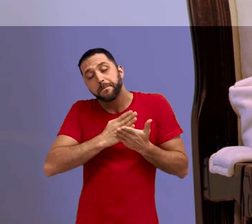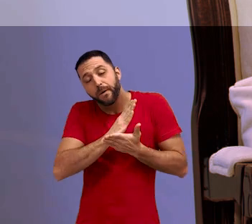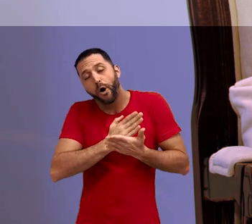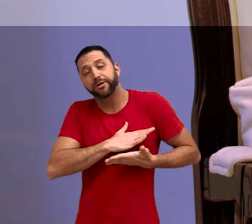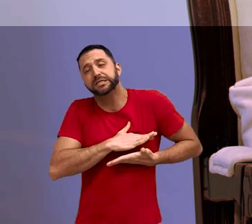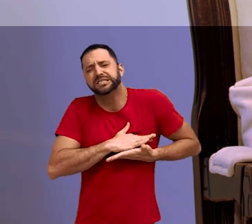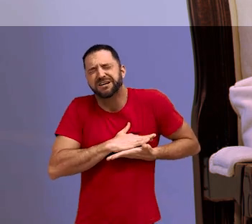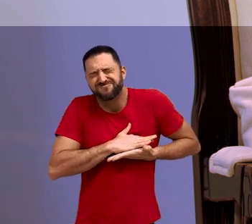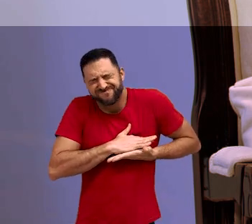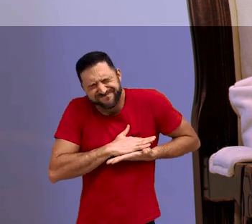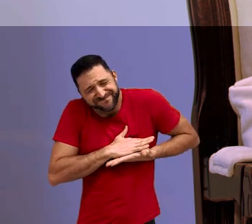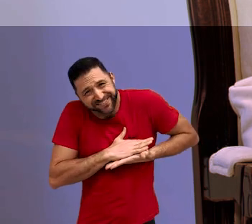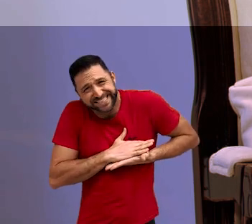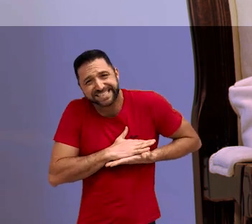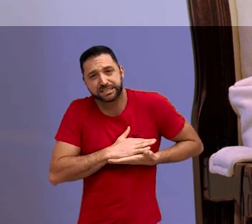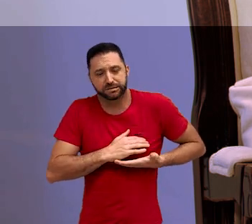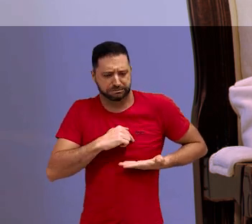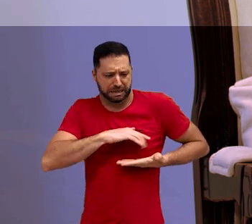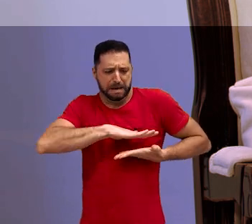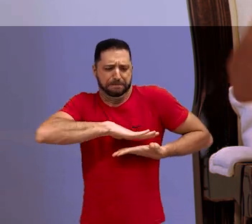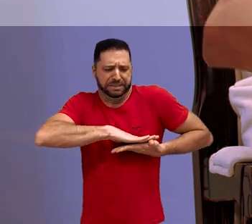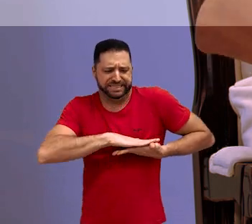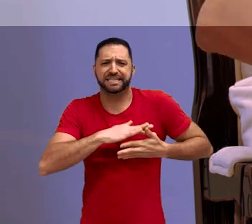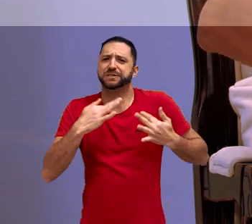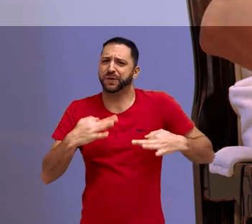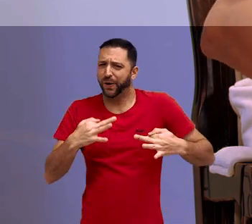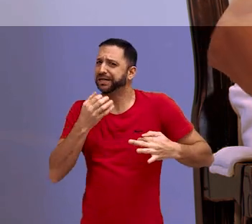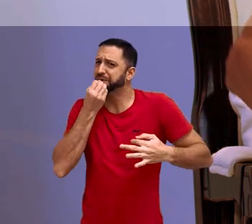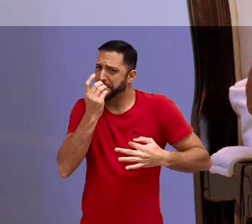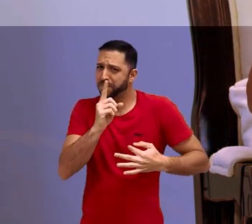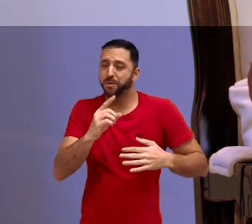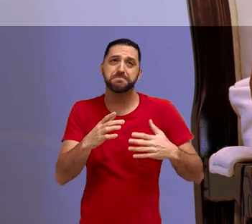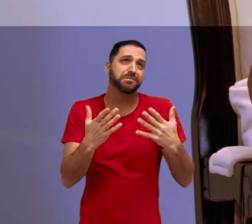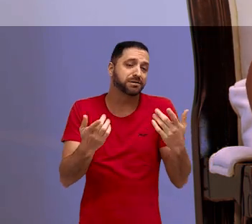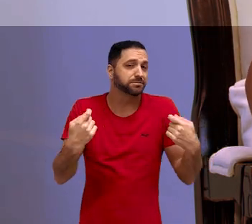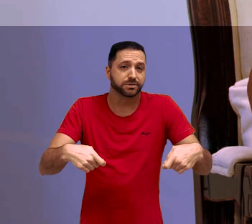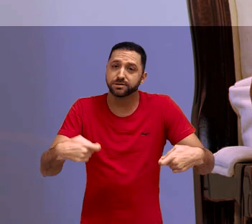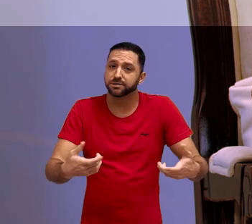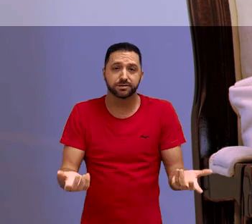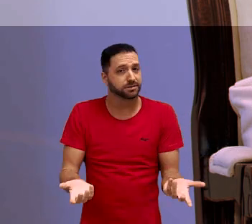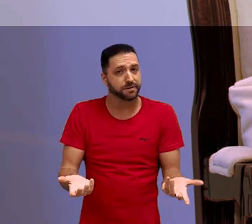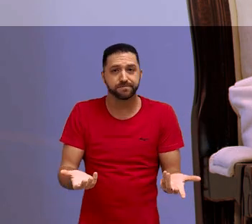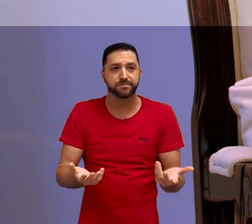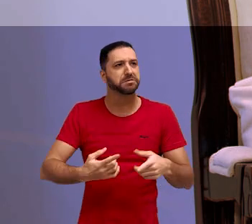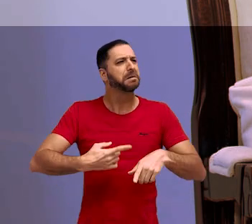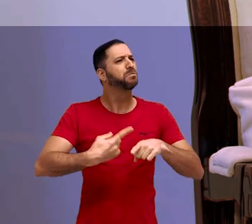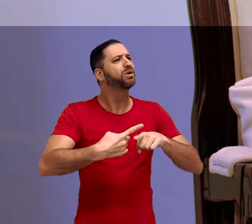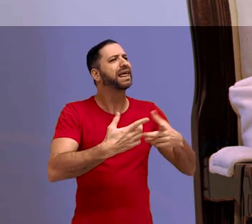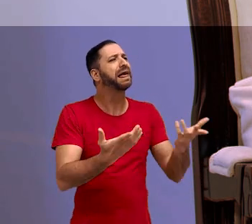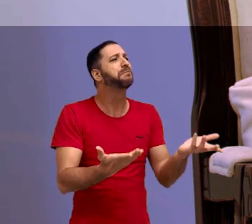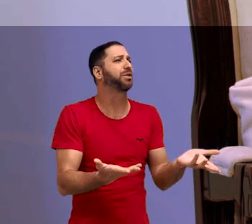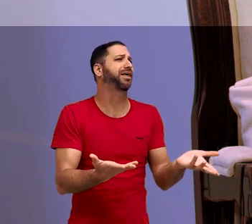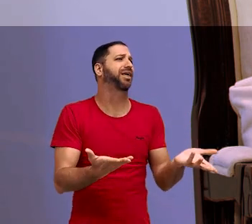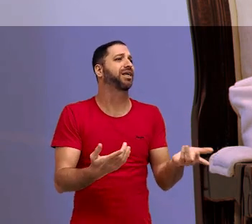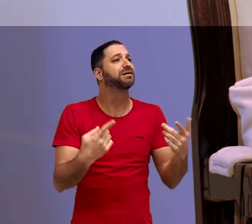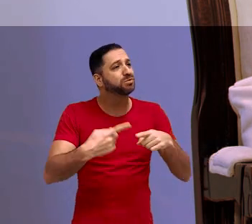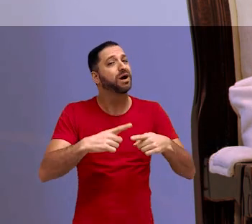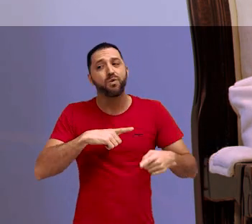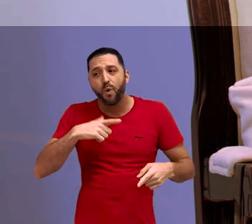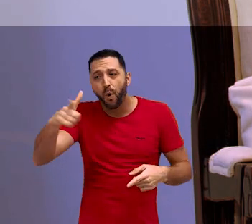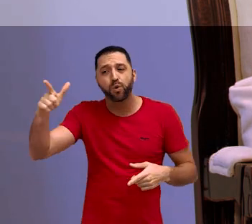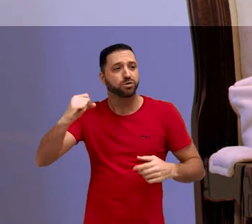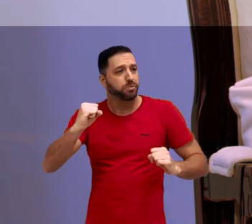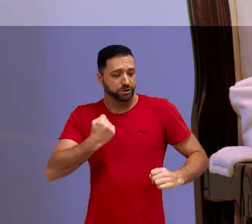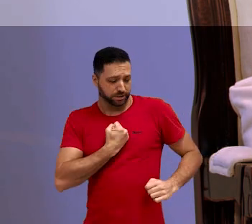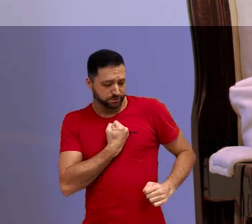método desconfortável, dependendo da tolerância. Apertar a mama não é uma coisa legal, mas é uma coisa que tem que fazer. E uma coisa que eu quero. E por